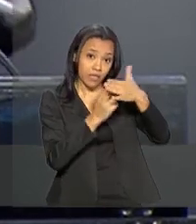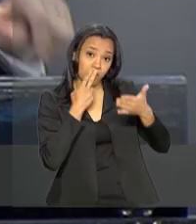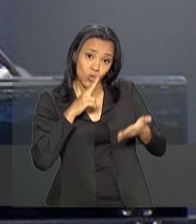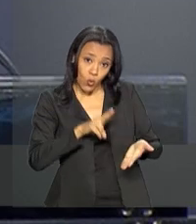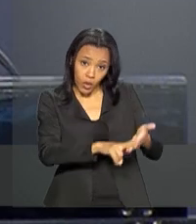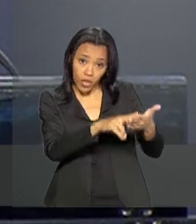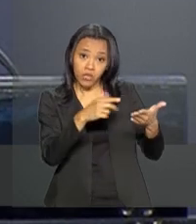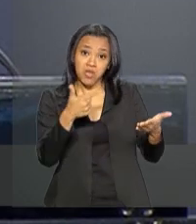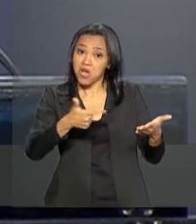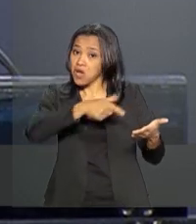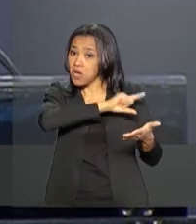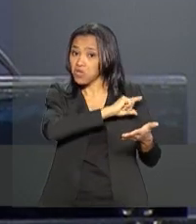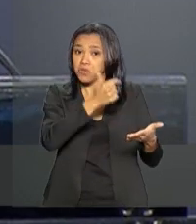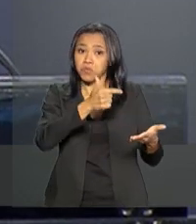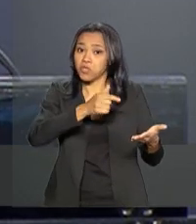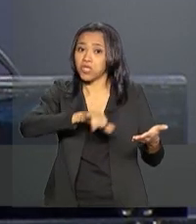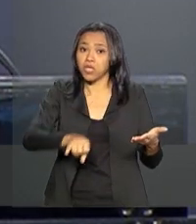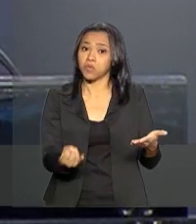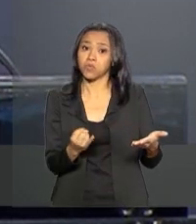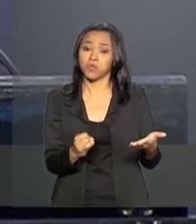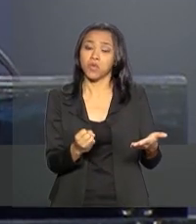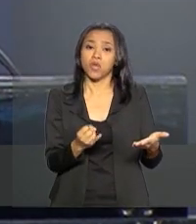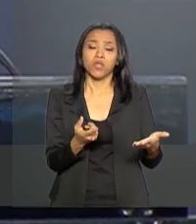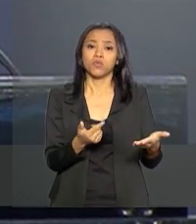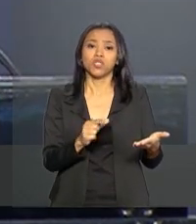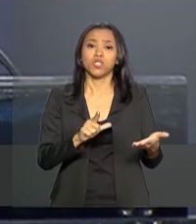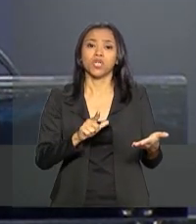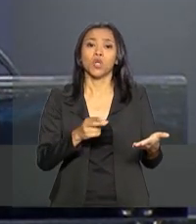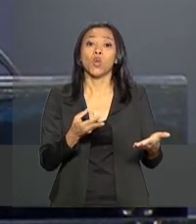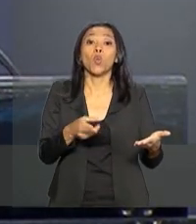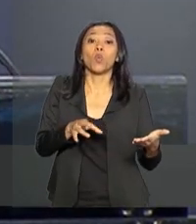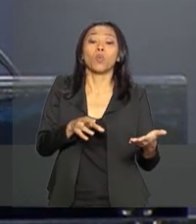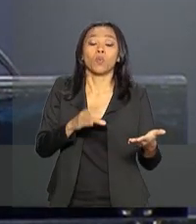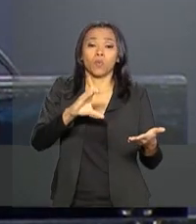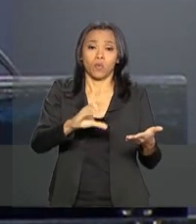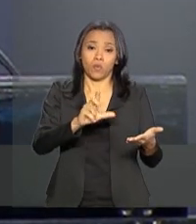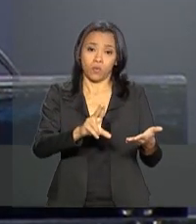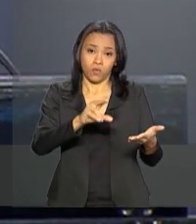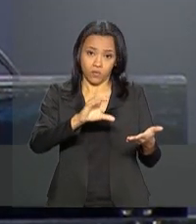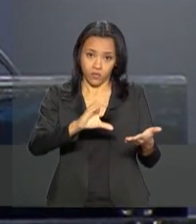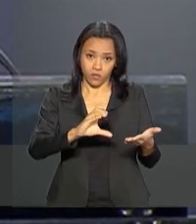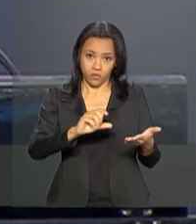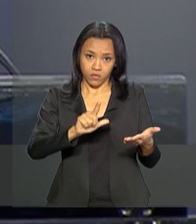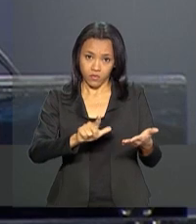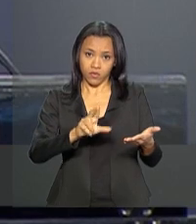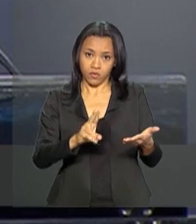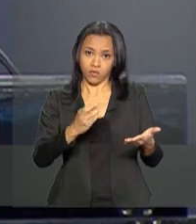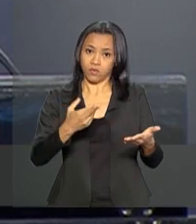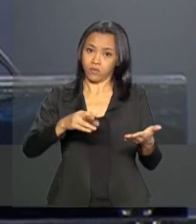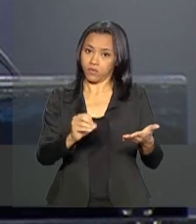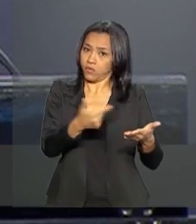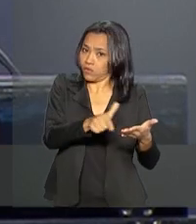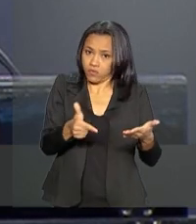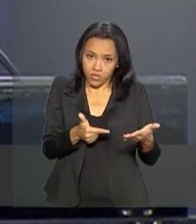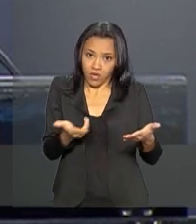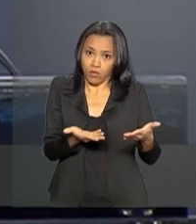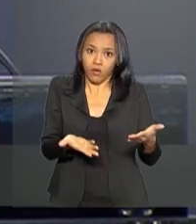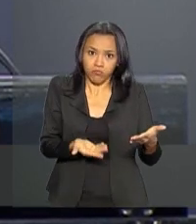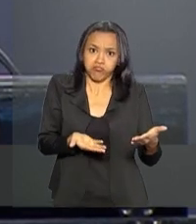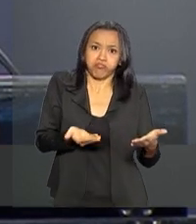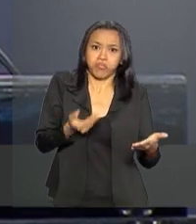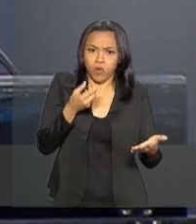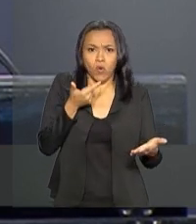mas agora voltaram a operar no campo lucrativo. E interessante tudo